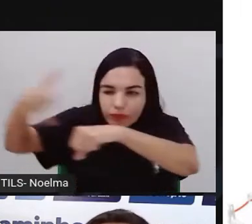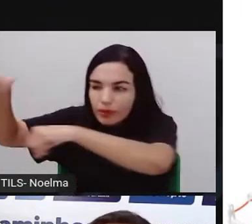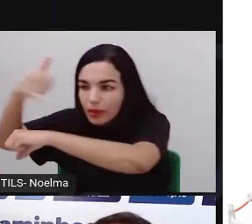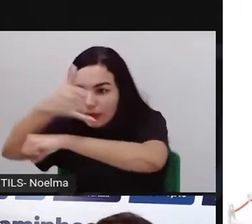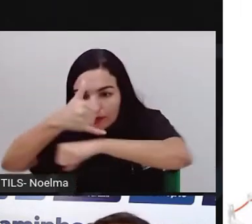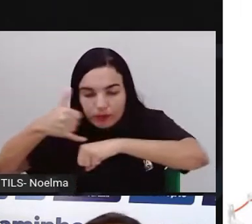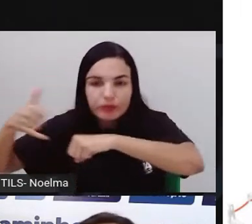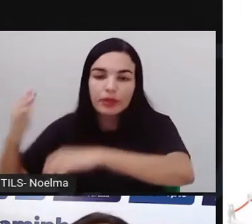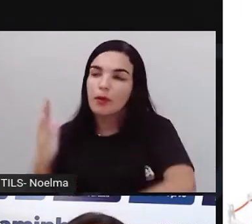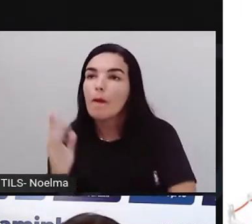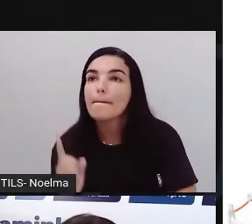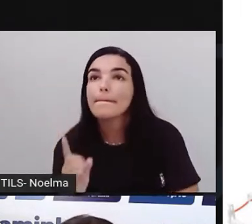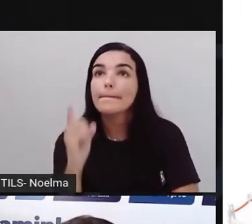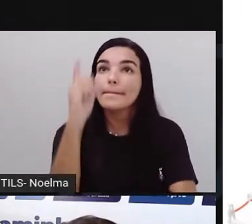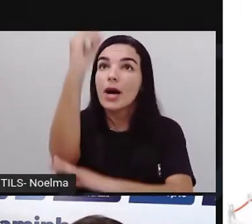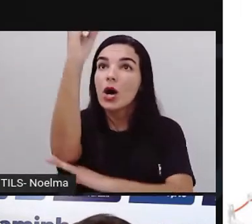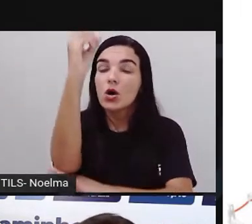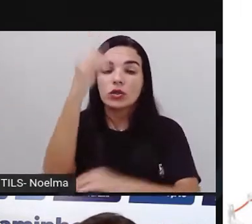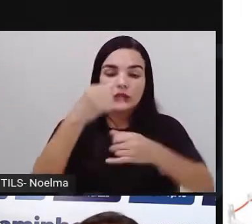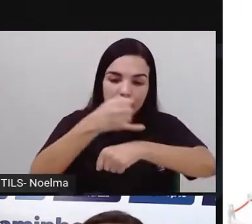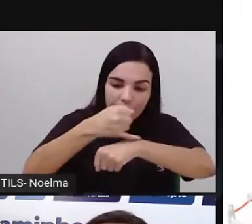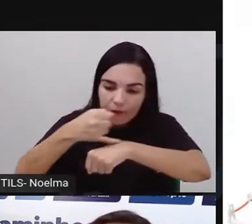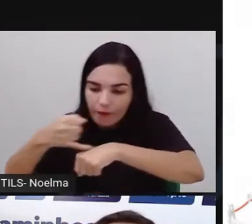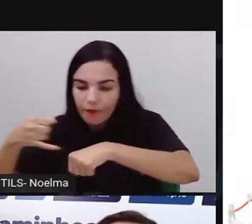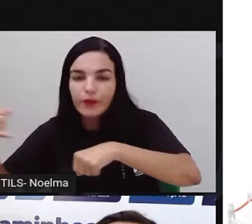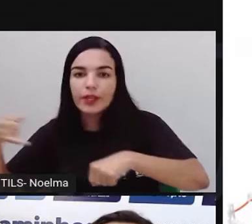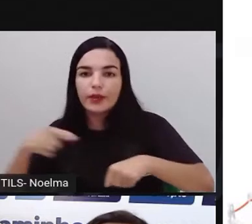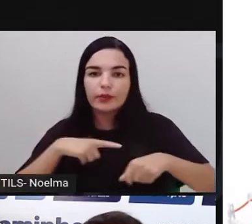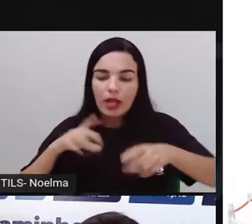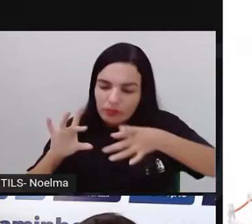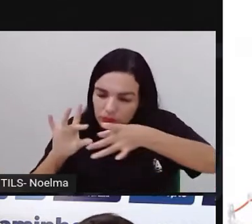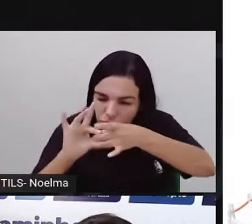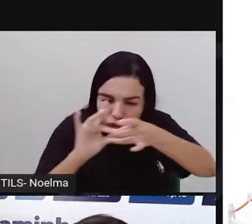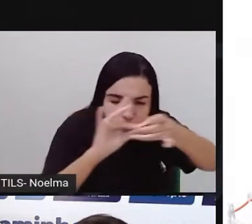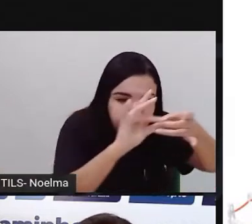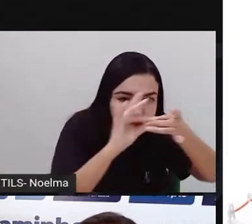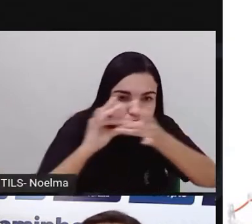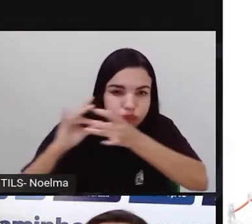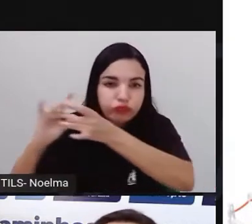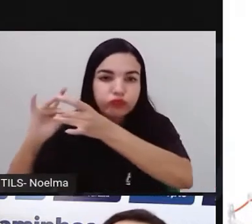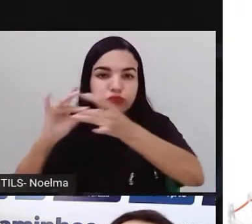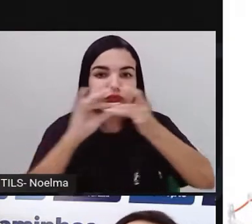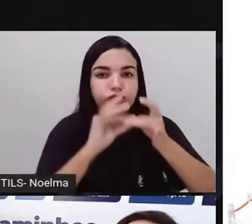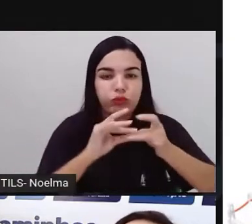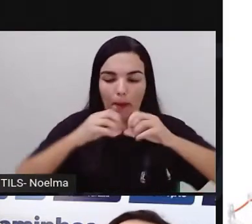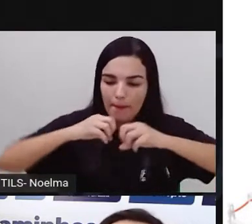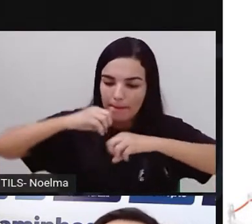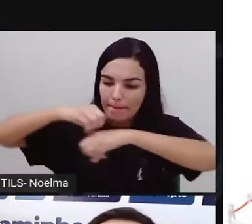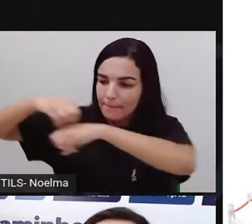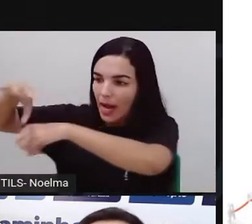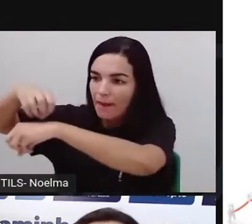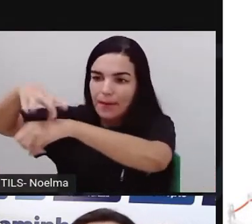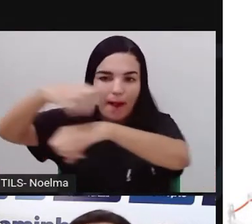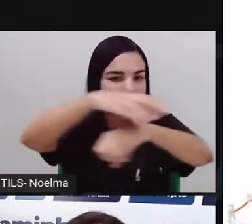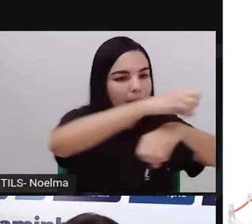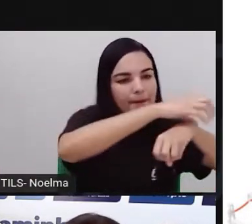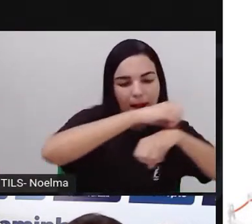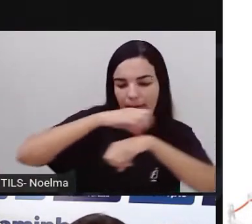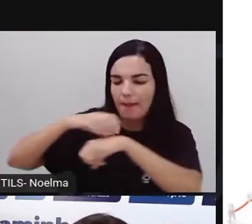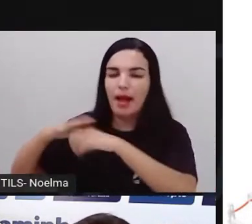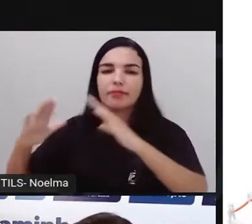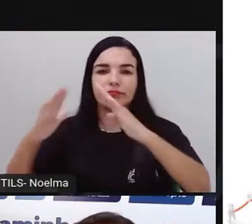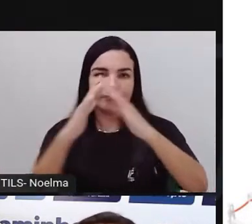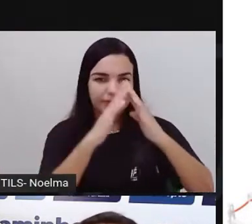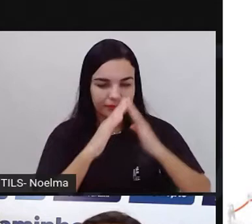os postes, os fios elétricos, né? Interligando as redes e distribuindo para todos os lugares